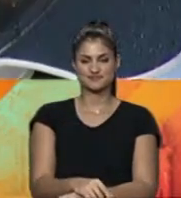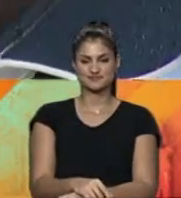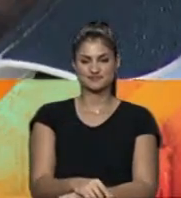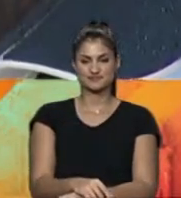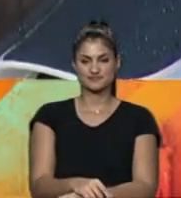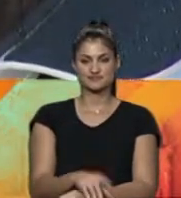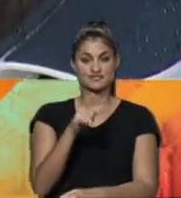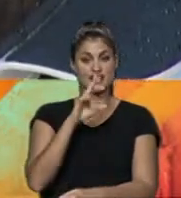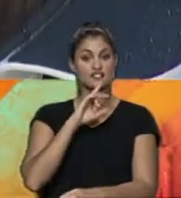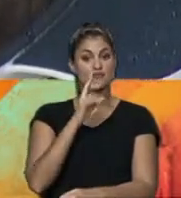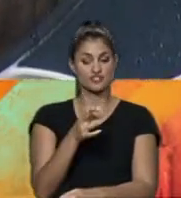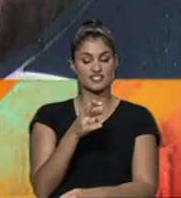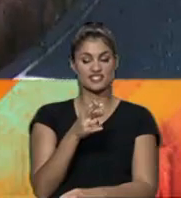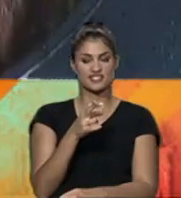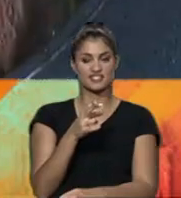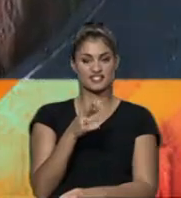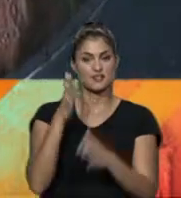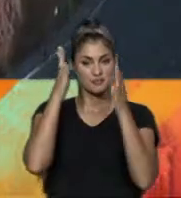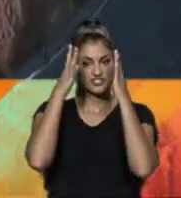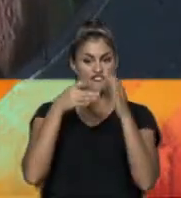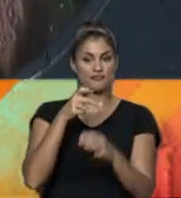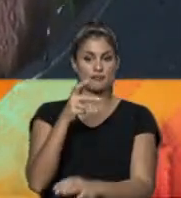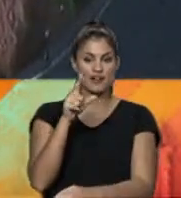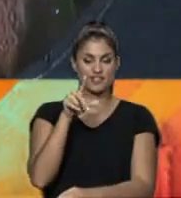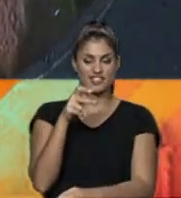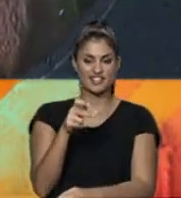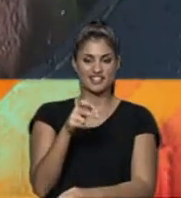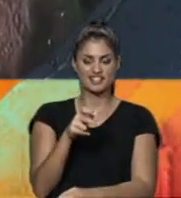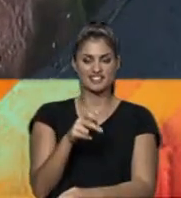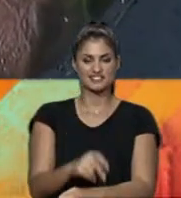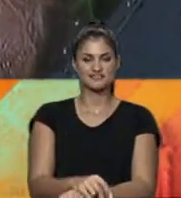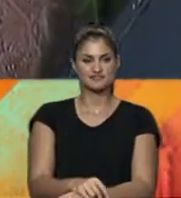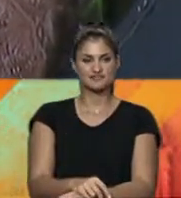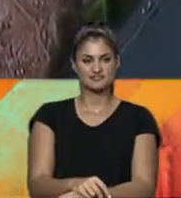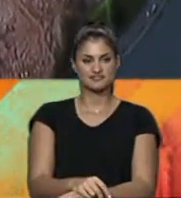Ah. Está aqui a resposta dada pelo chefe Paulo Politec. Minha querida,